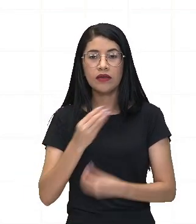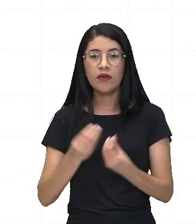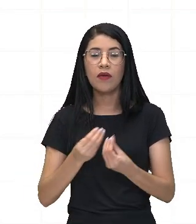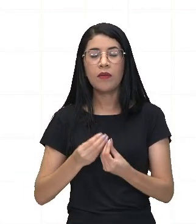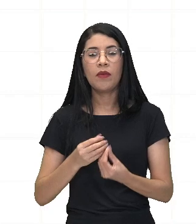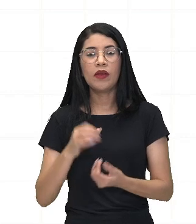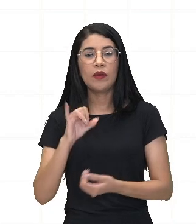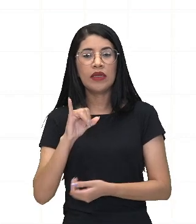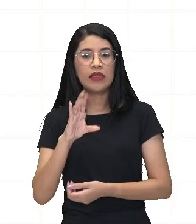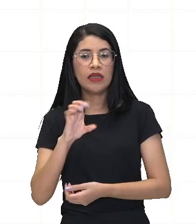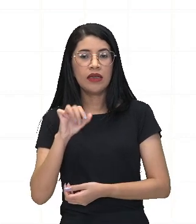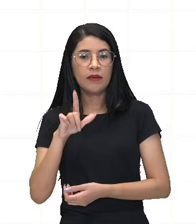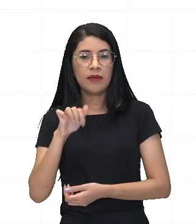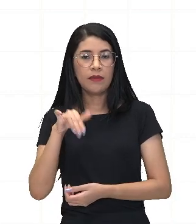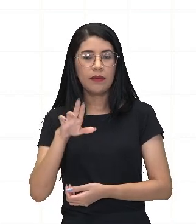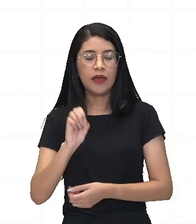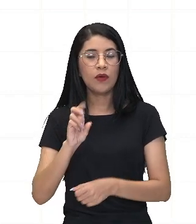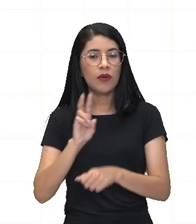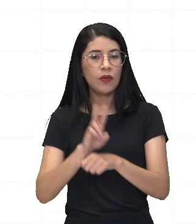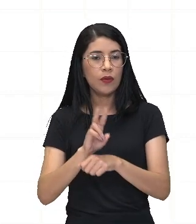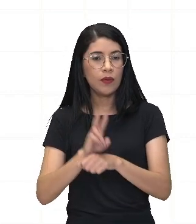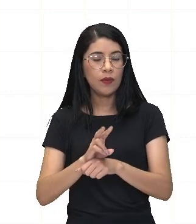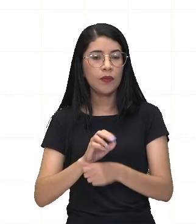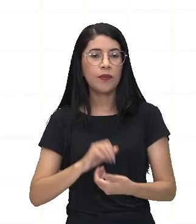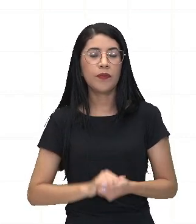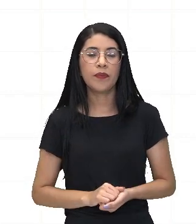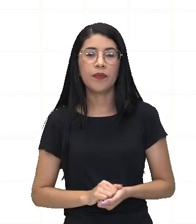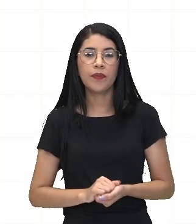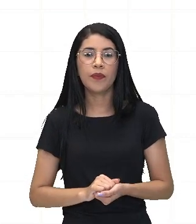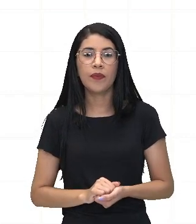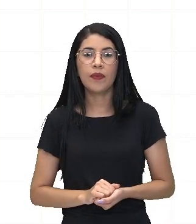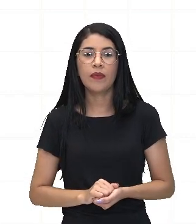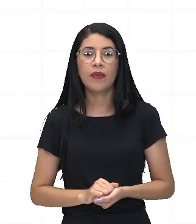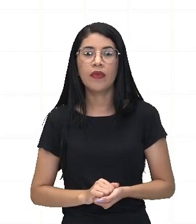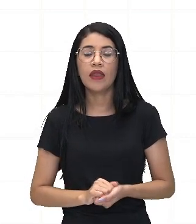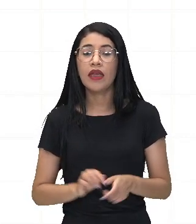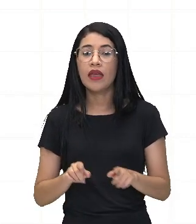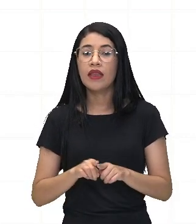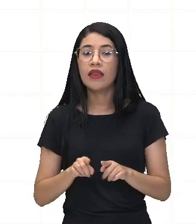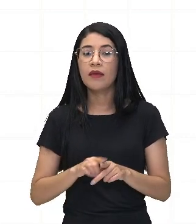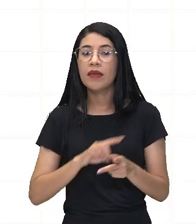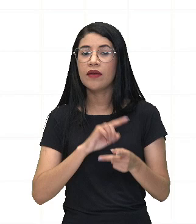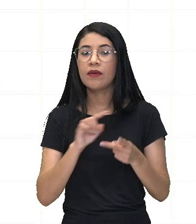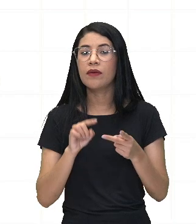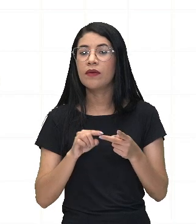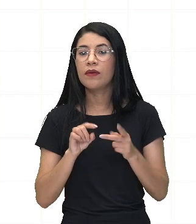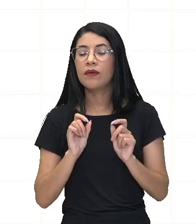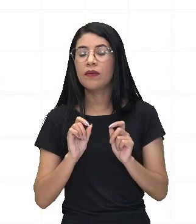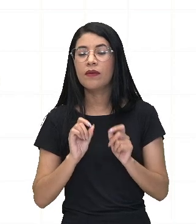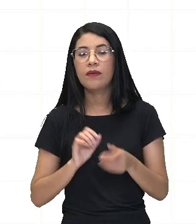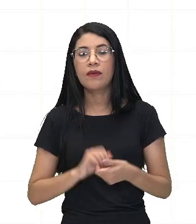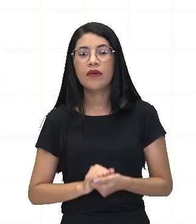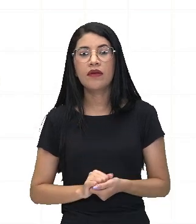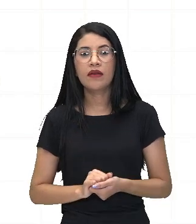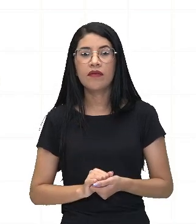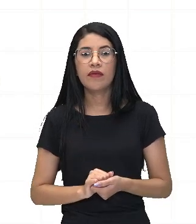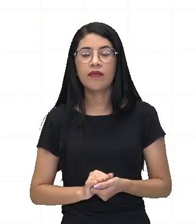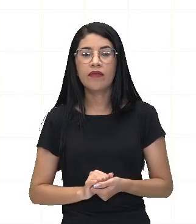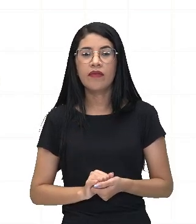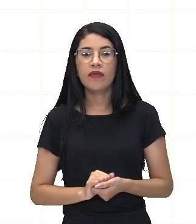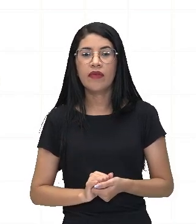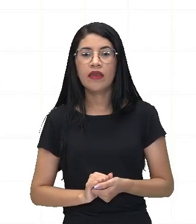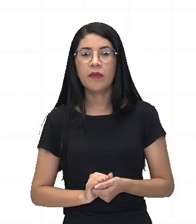Chico Mendes de Conservação da Biodiversidade, né? E aquelas que são instituídas